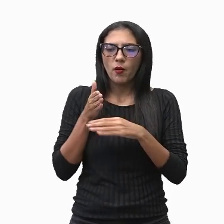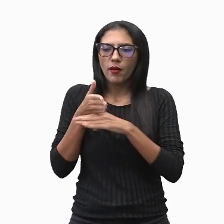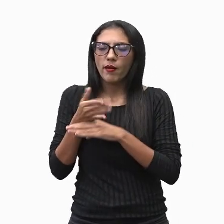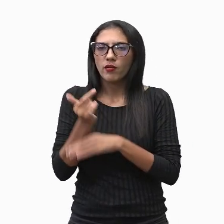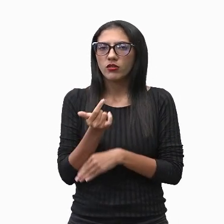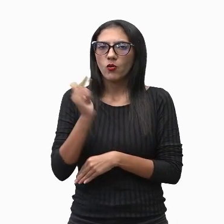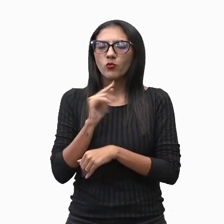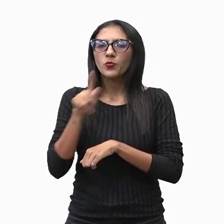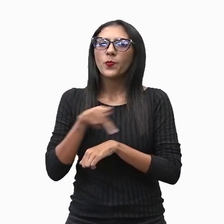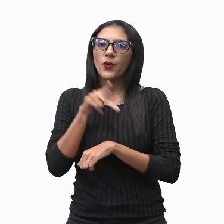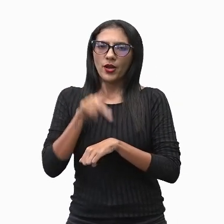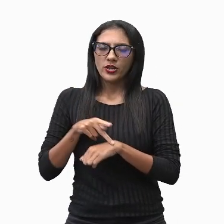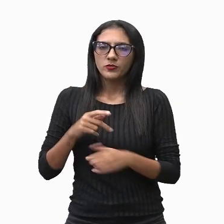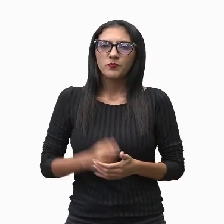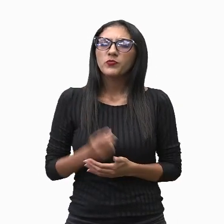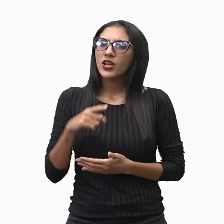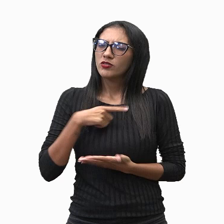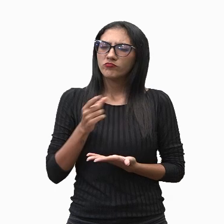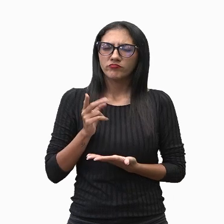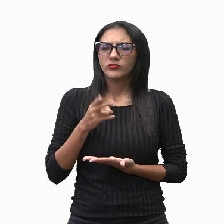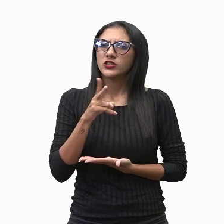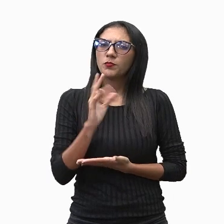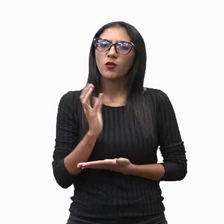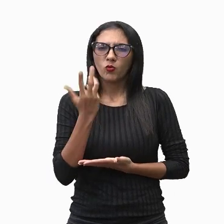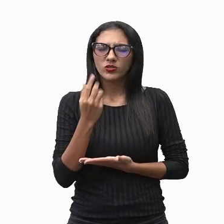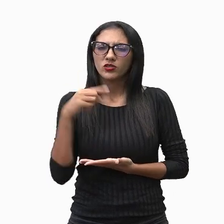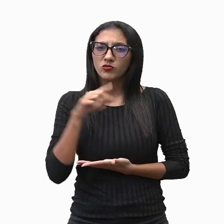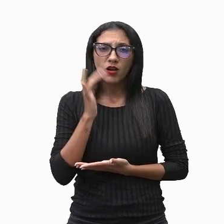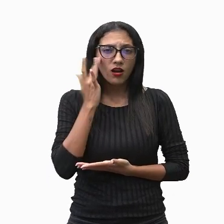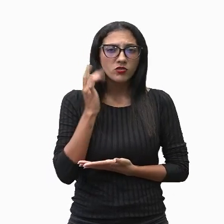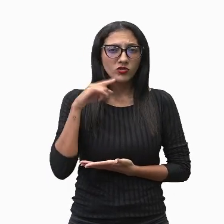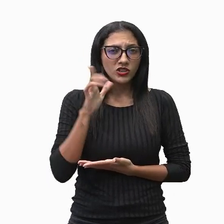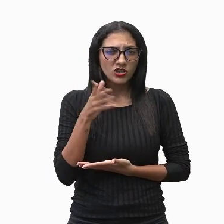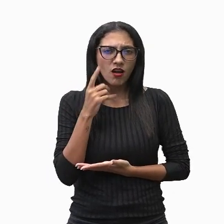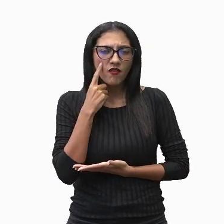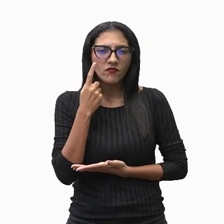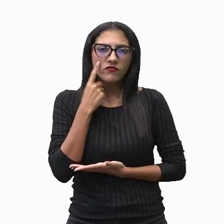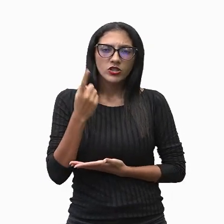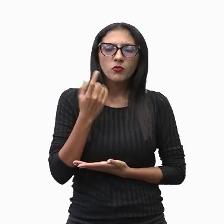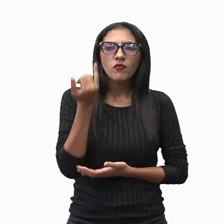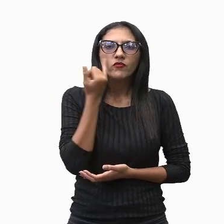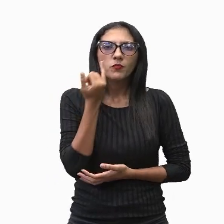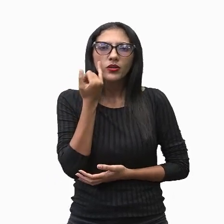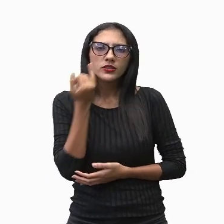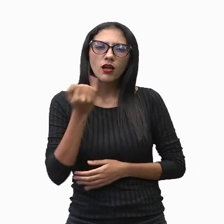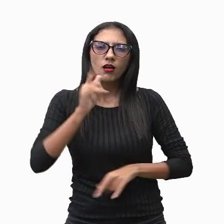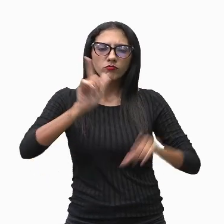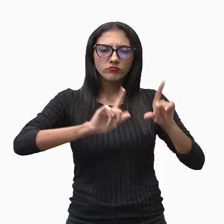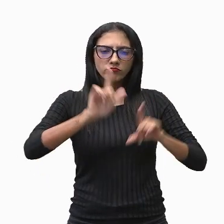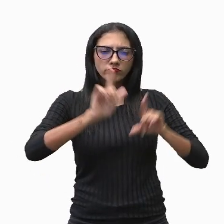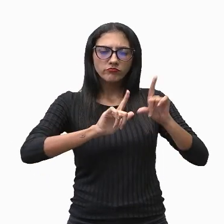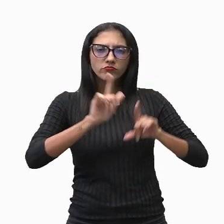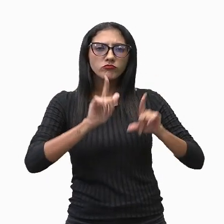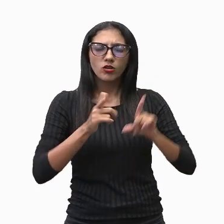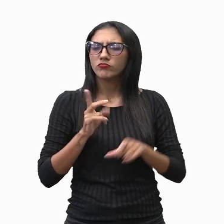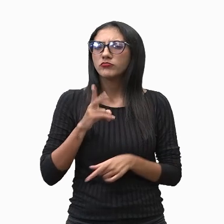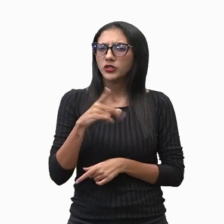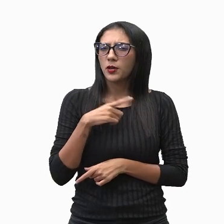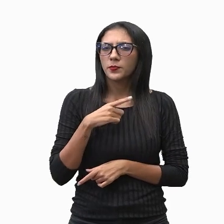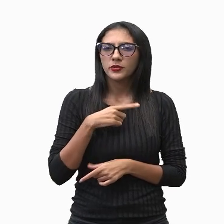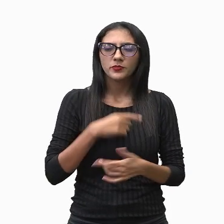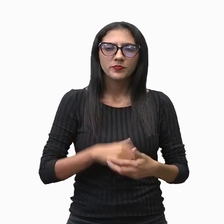tá? Isso é bem comum de acontecer, você já deve ter visto alguma coisa assim aí nos telejornais, como a gente sempre